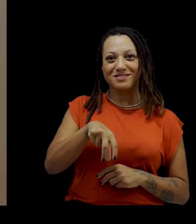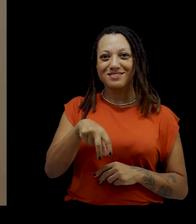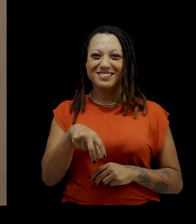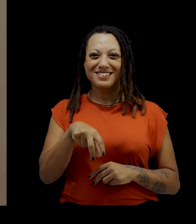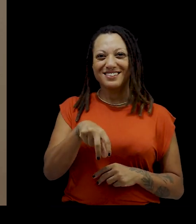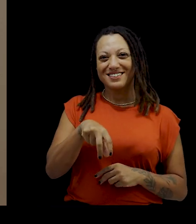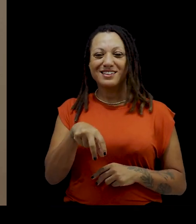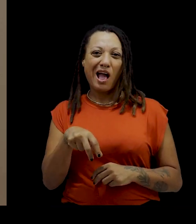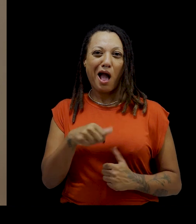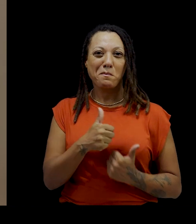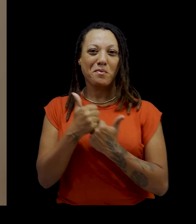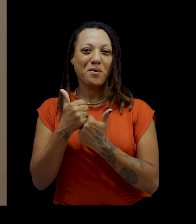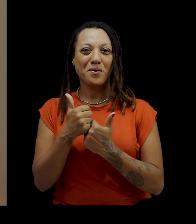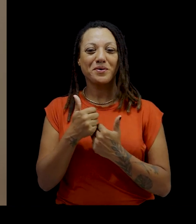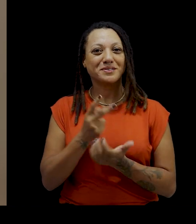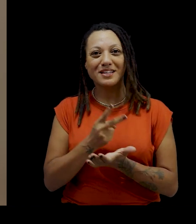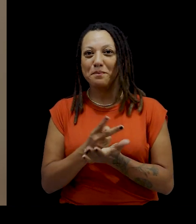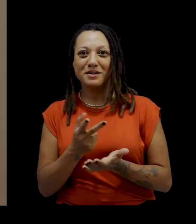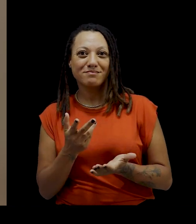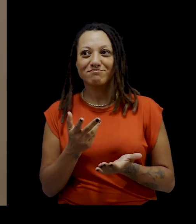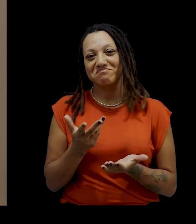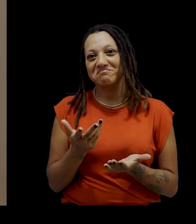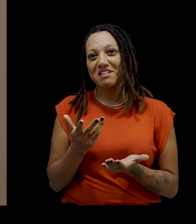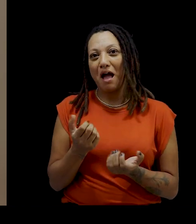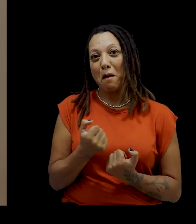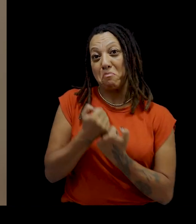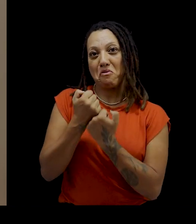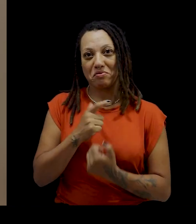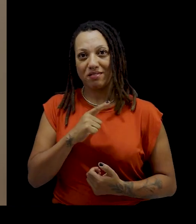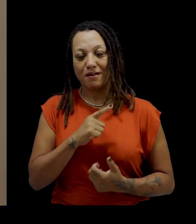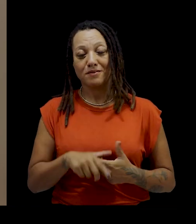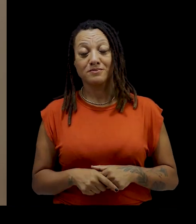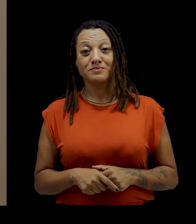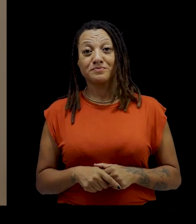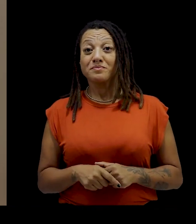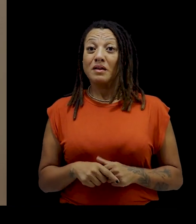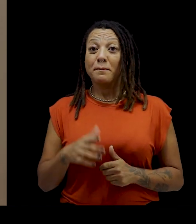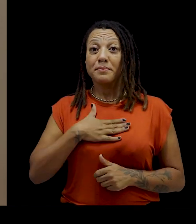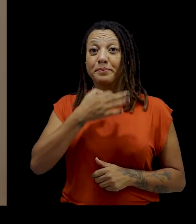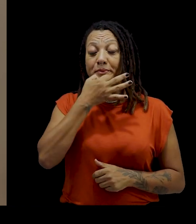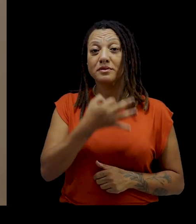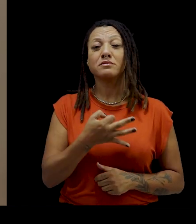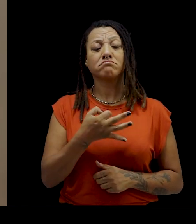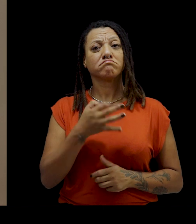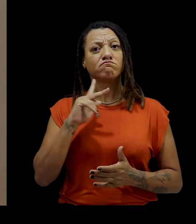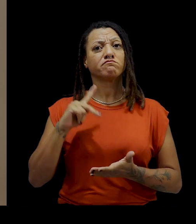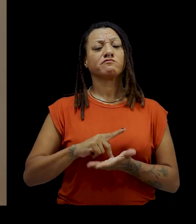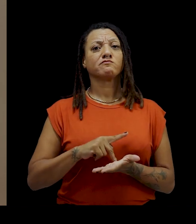sempre do lado do outro, né? Não tem como... estão sempre relacionados. Mas foi